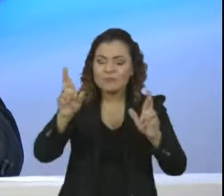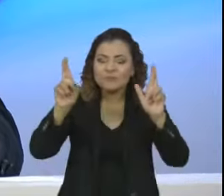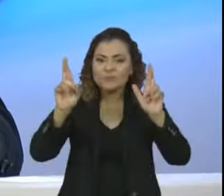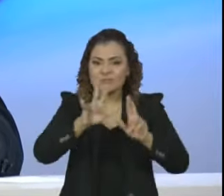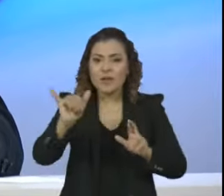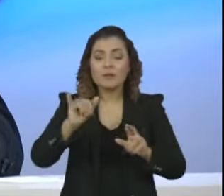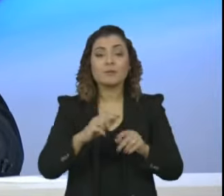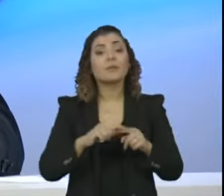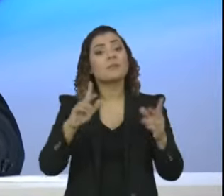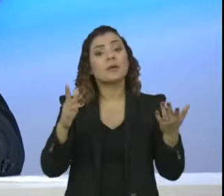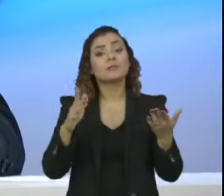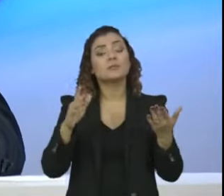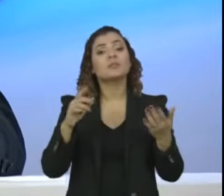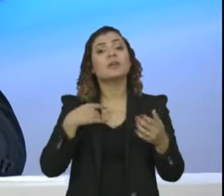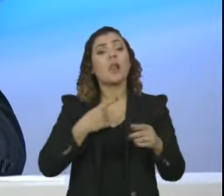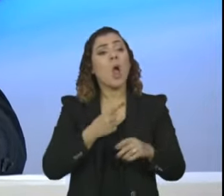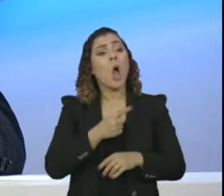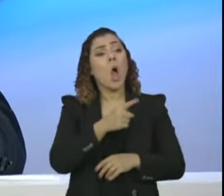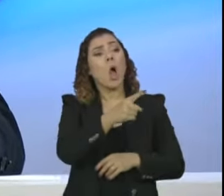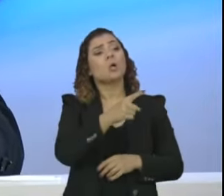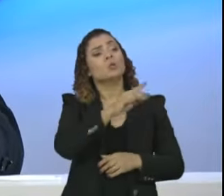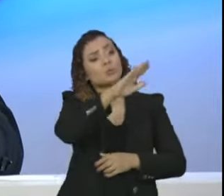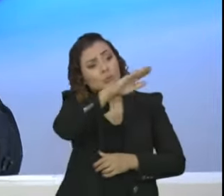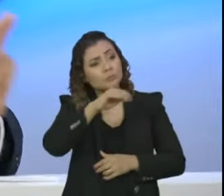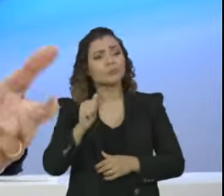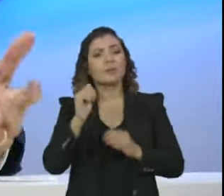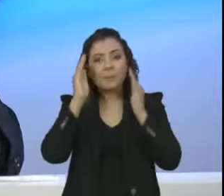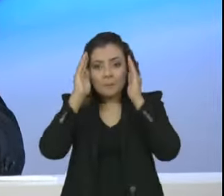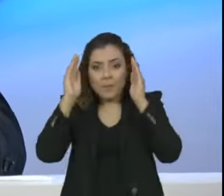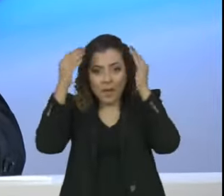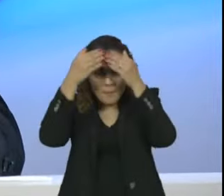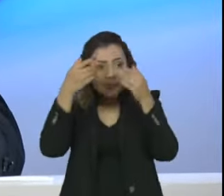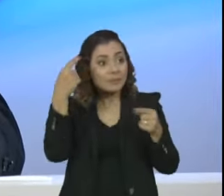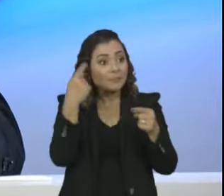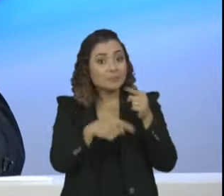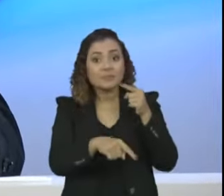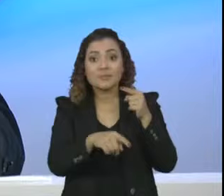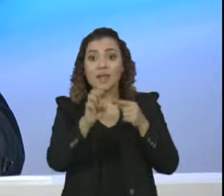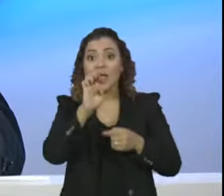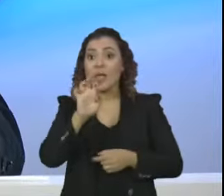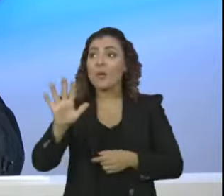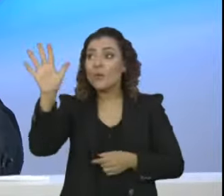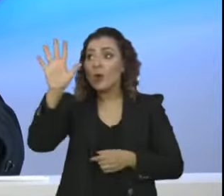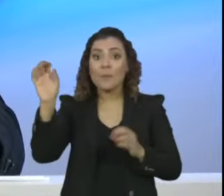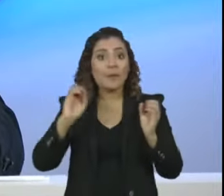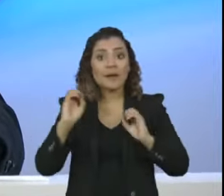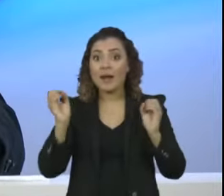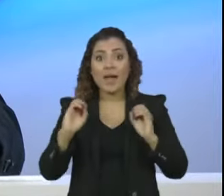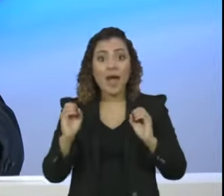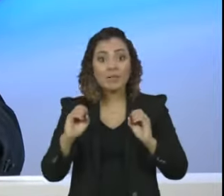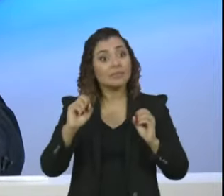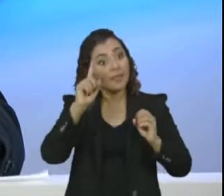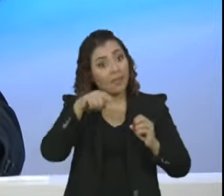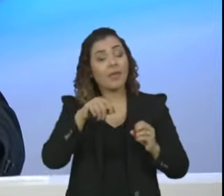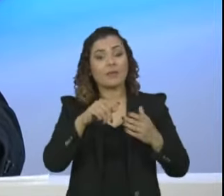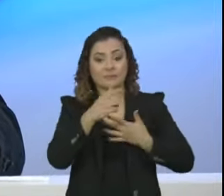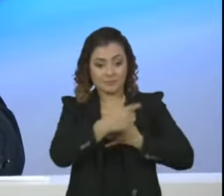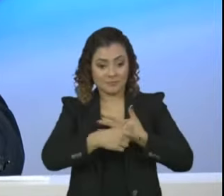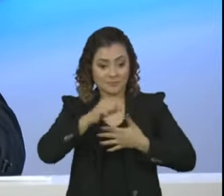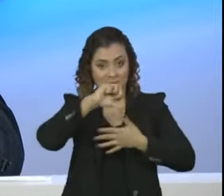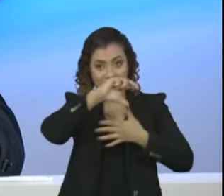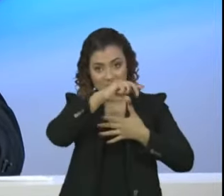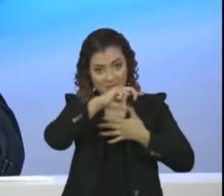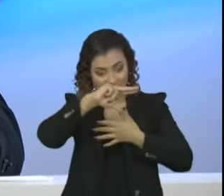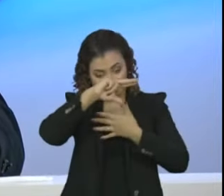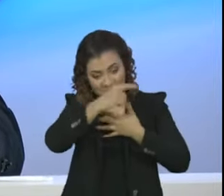assumiu foram buscar ele lá no fim do mundo como ele disse um papa fora do continente europeu o senhor ainda enxerga